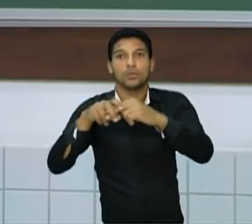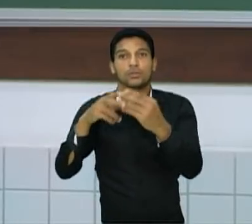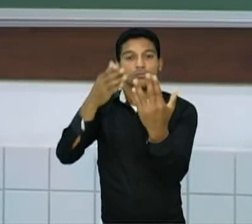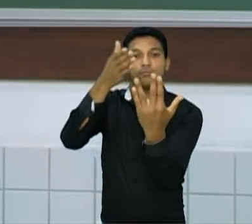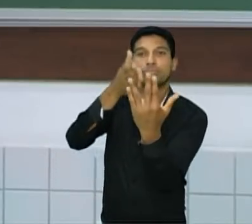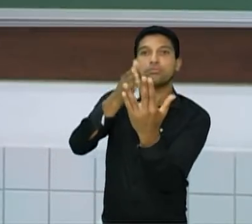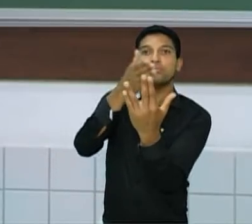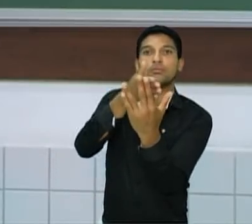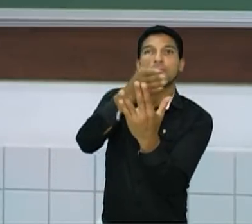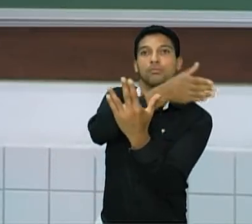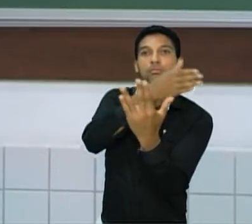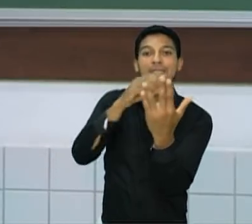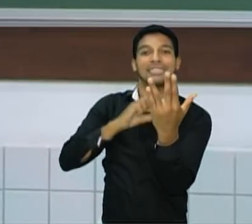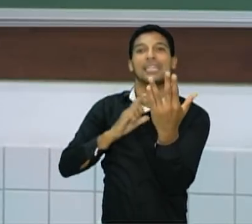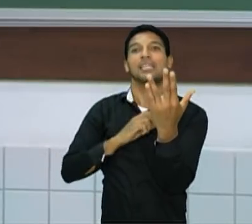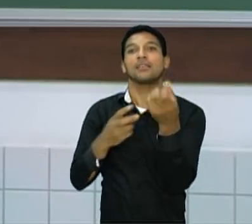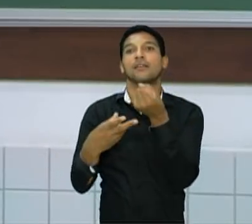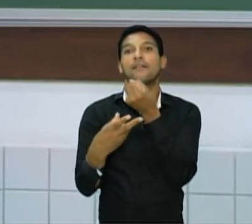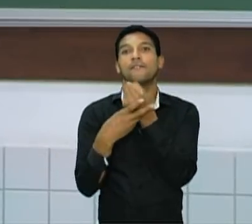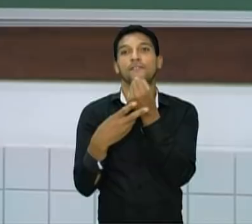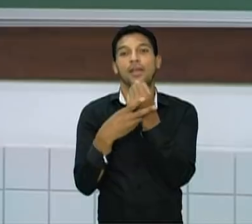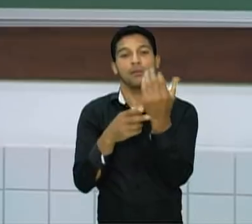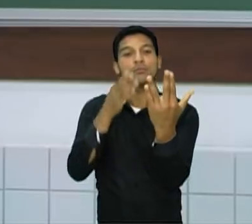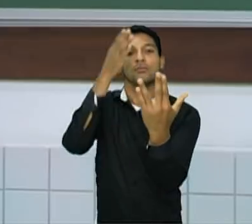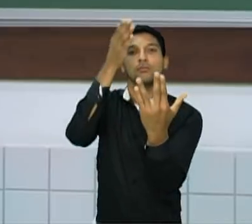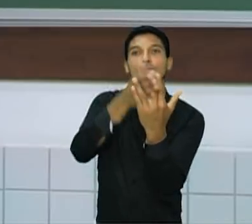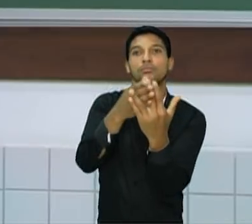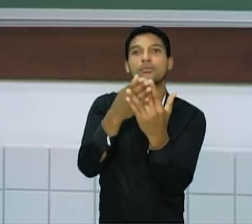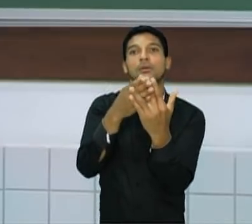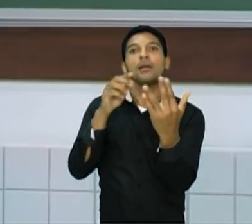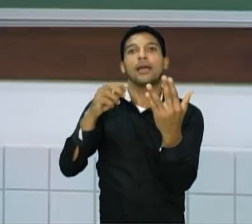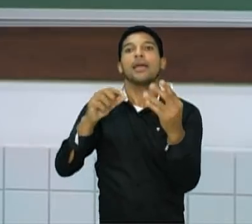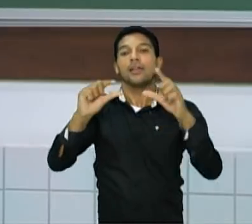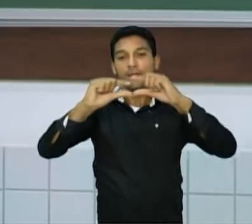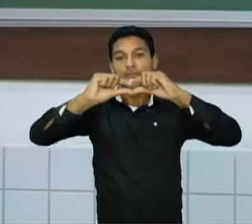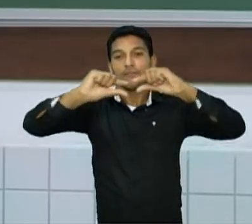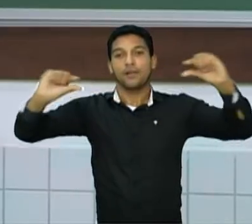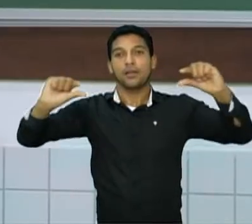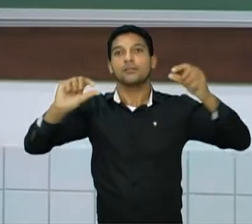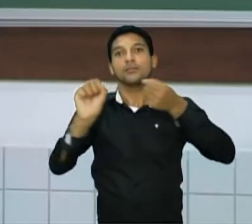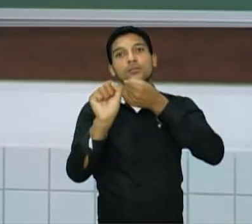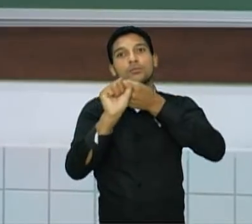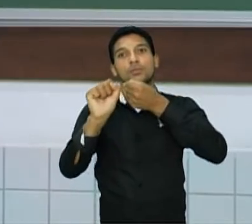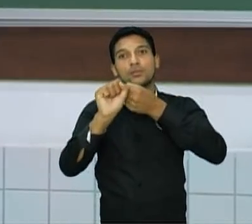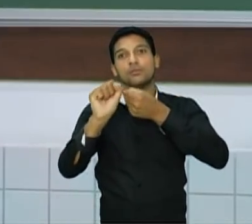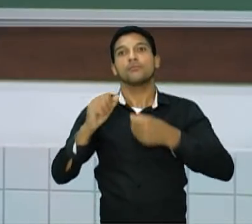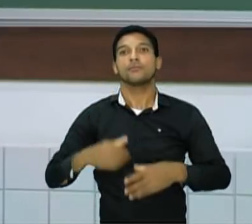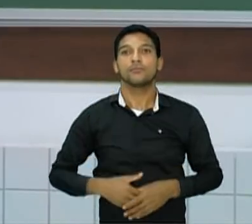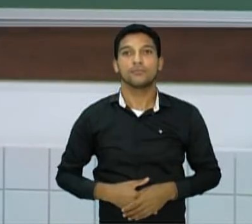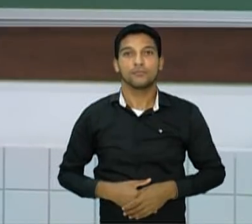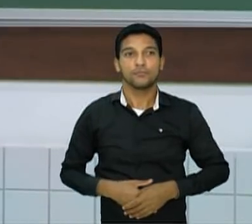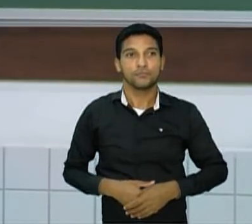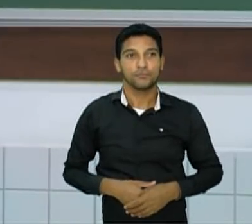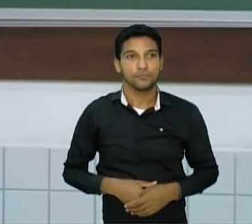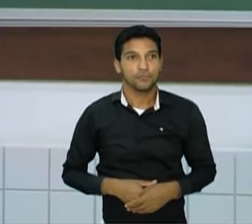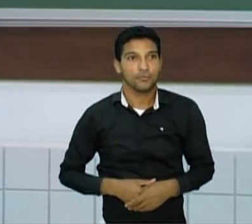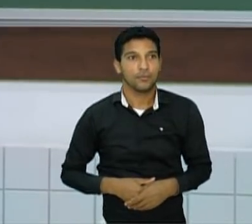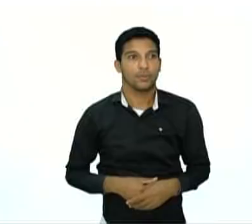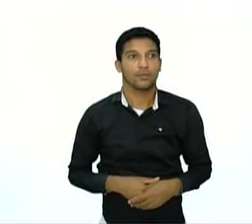pouquinho maior e tem um verbo, ela é uma oração subordinada substantiva. E é só isso. Caso a